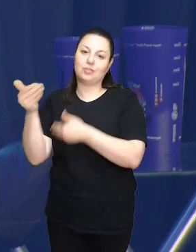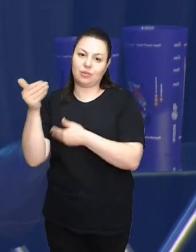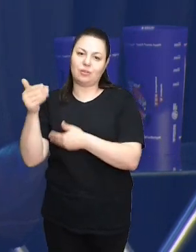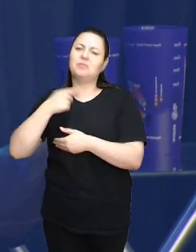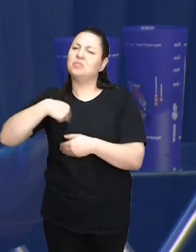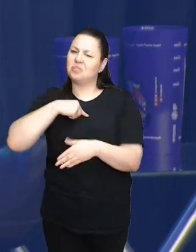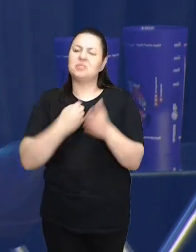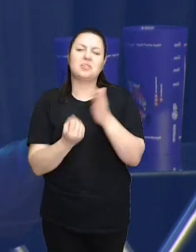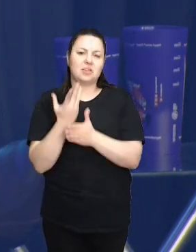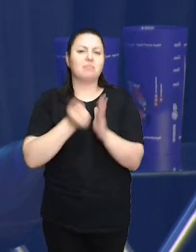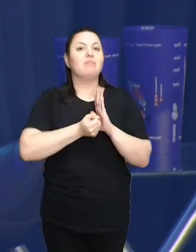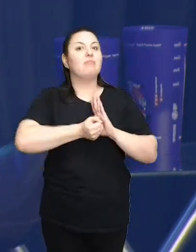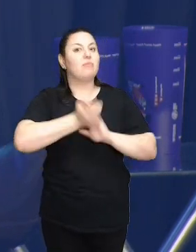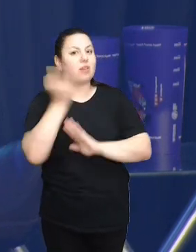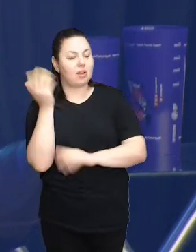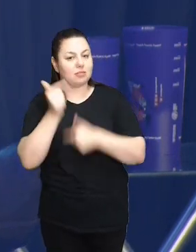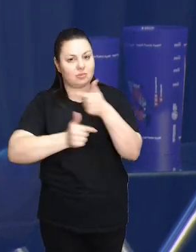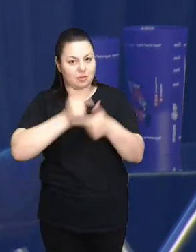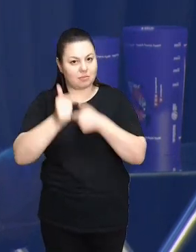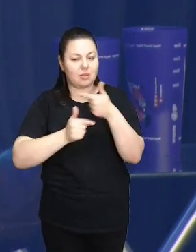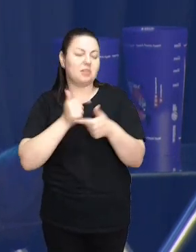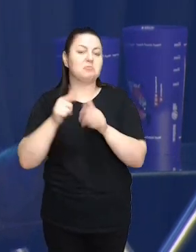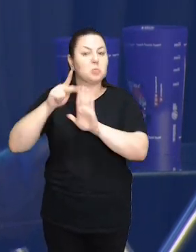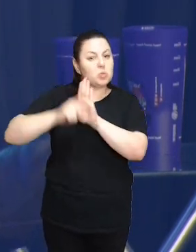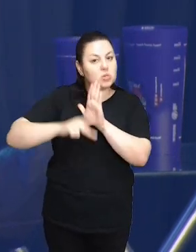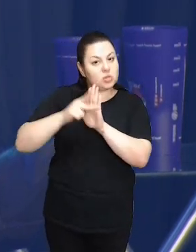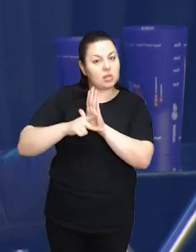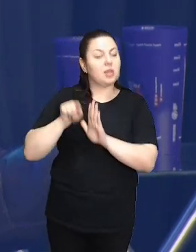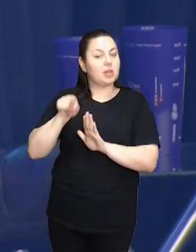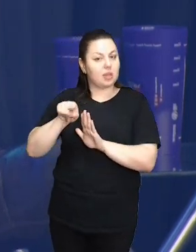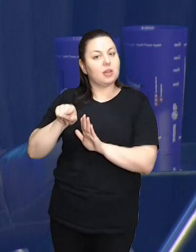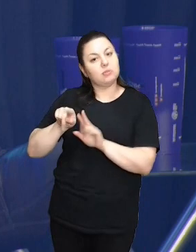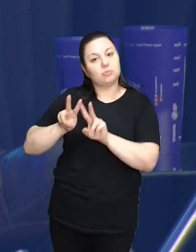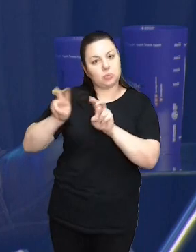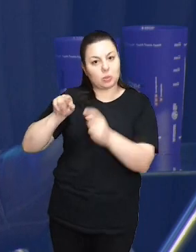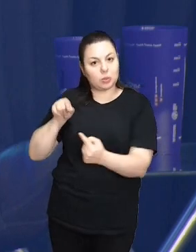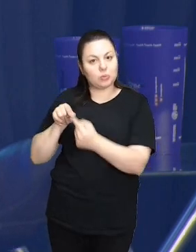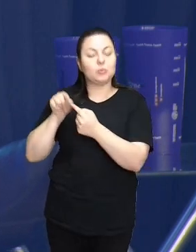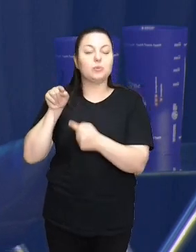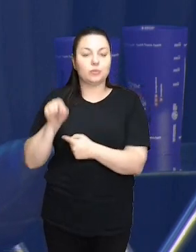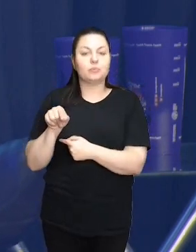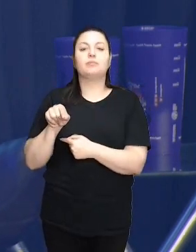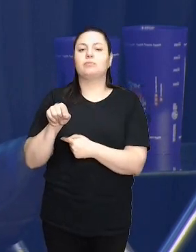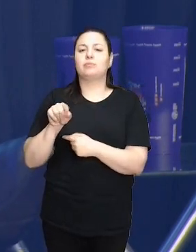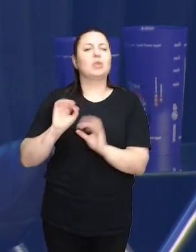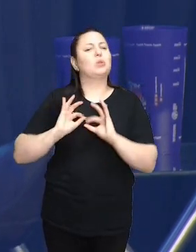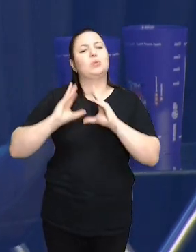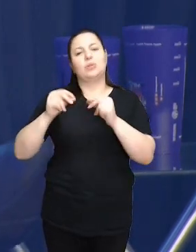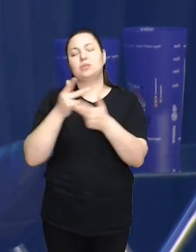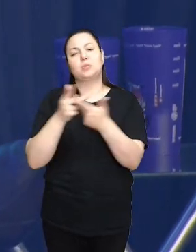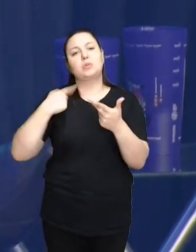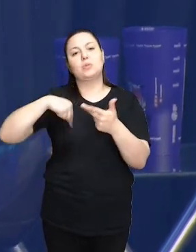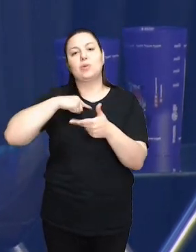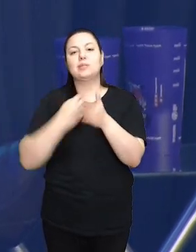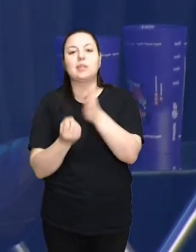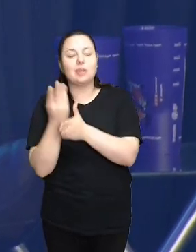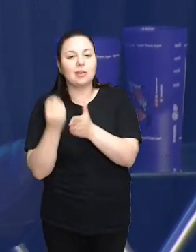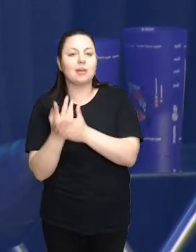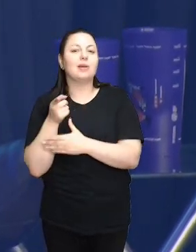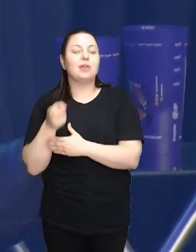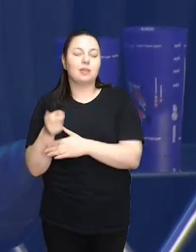gente vem interagindo muito com as famílias, desenvolvendo alguns conteúdos. Então, todos os conteúdos que a gente acaba desenvolvendo nas escolas,